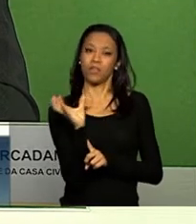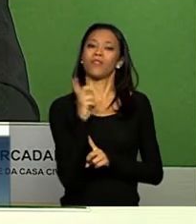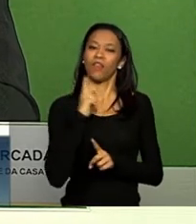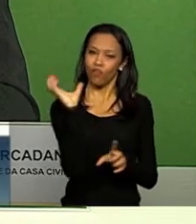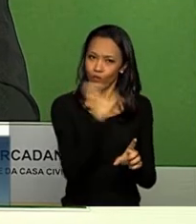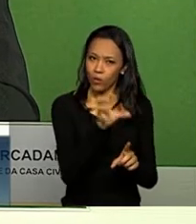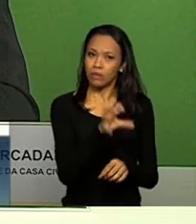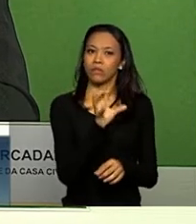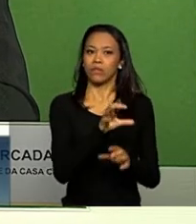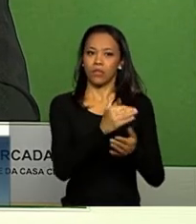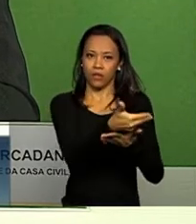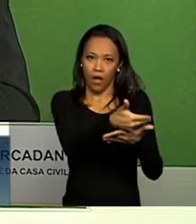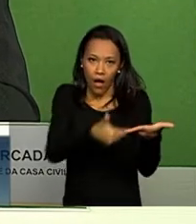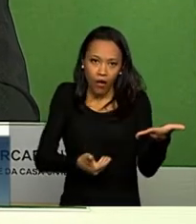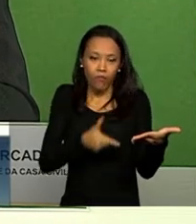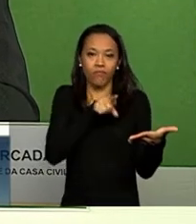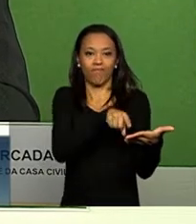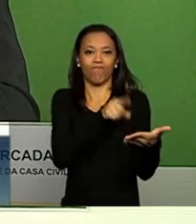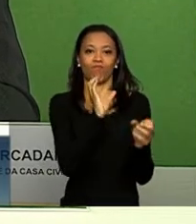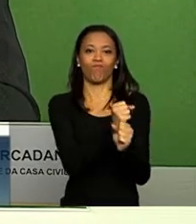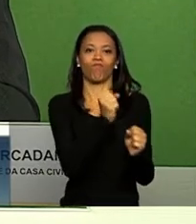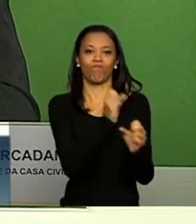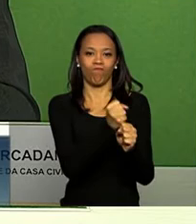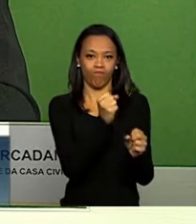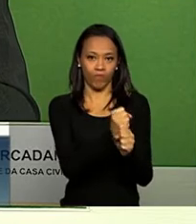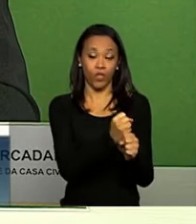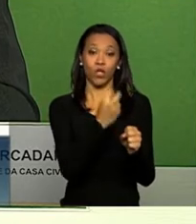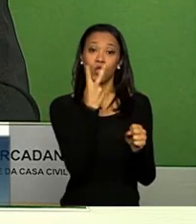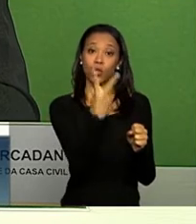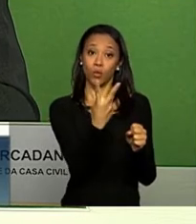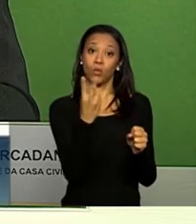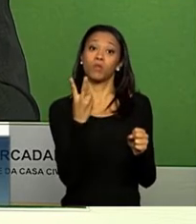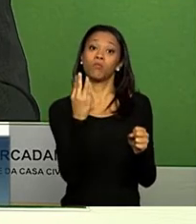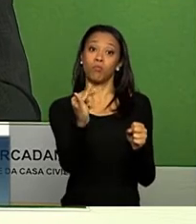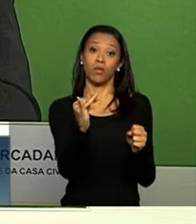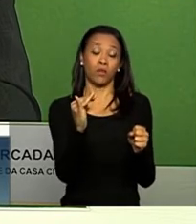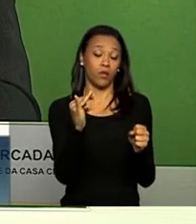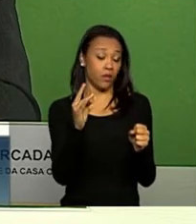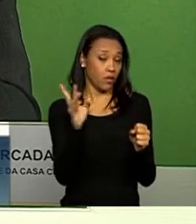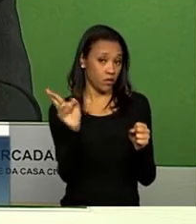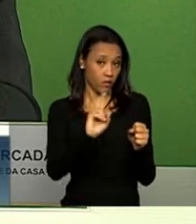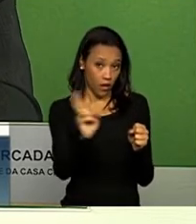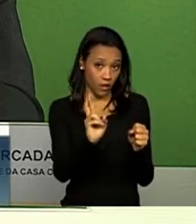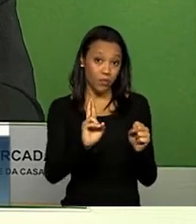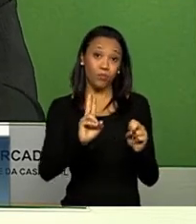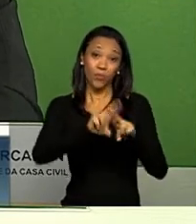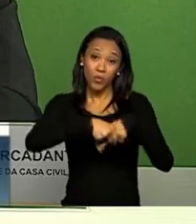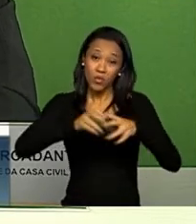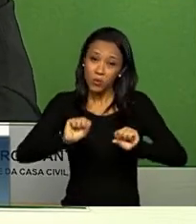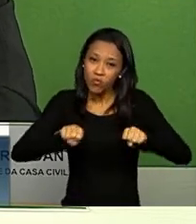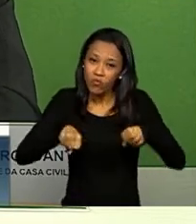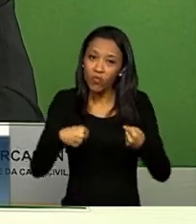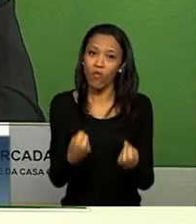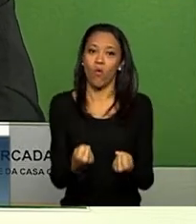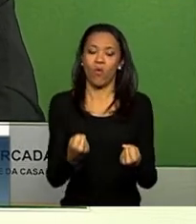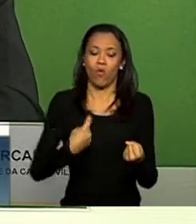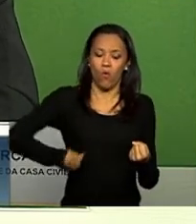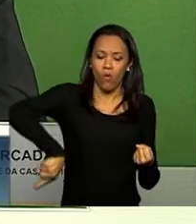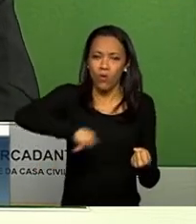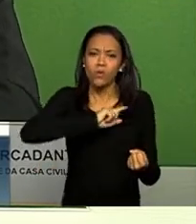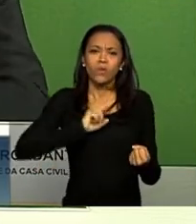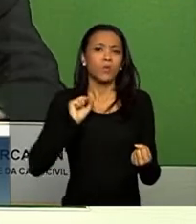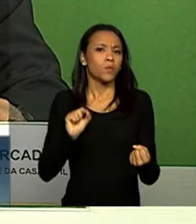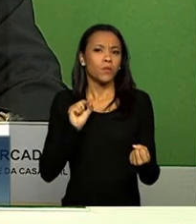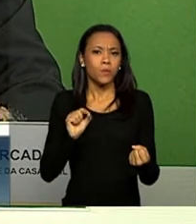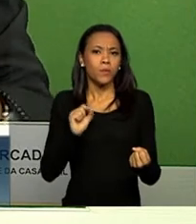Cada um ponto percentual tem um impacto de 2 bilhões de reais. Por isso que o esforço que está sendo feito foi